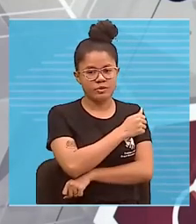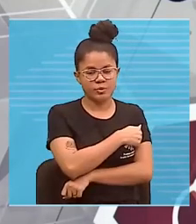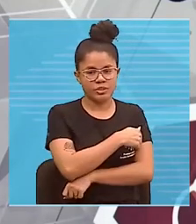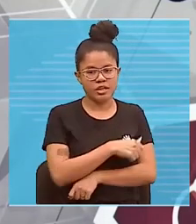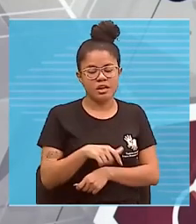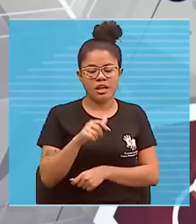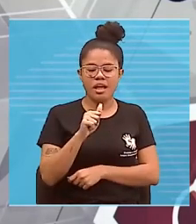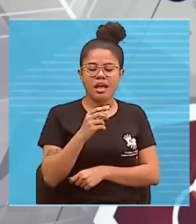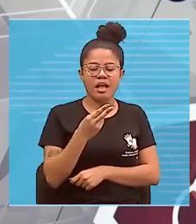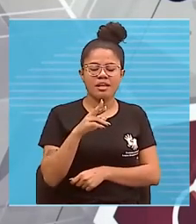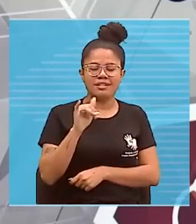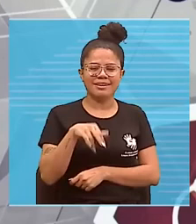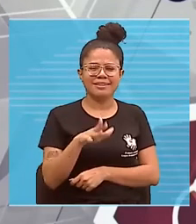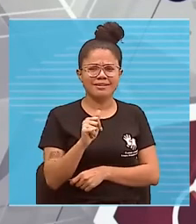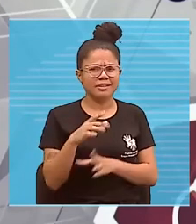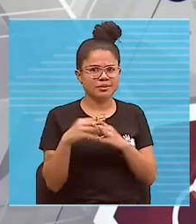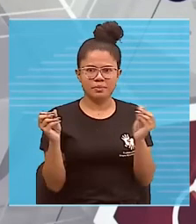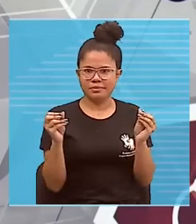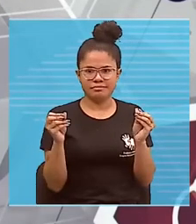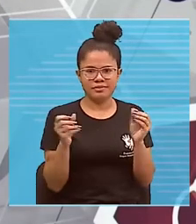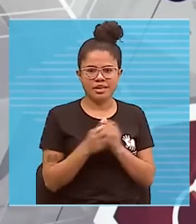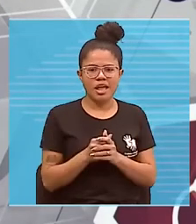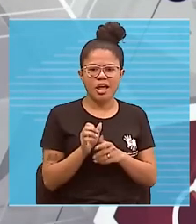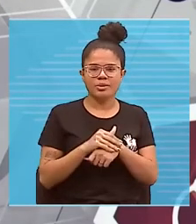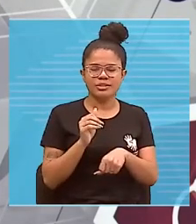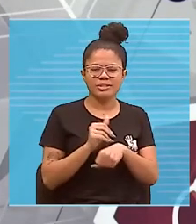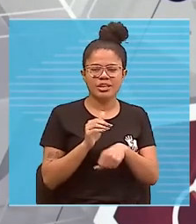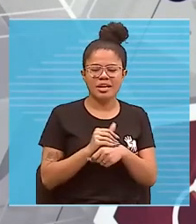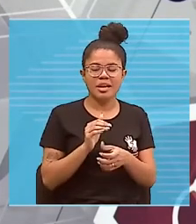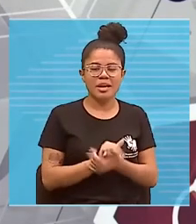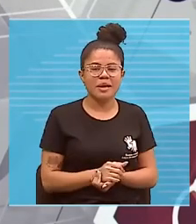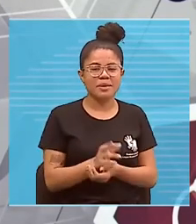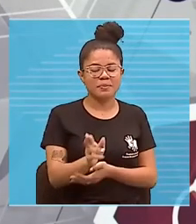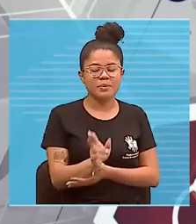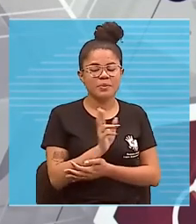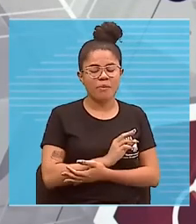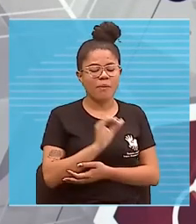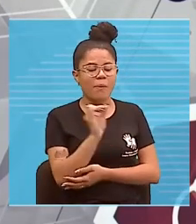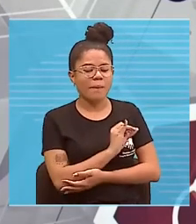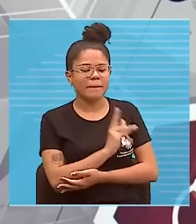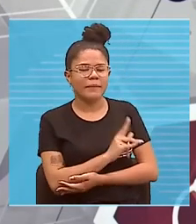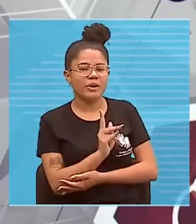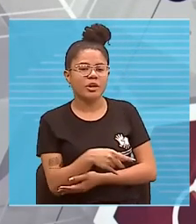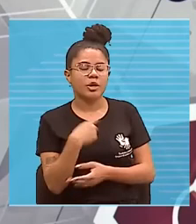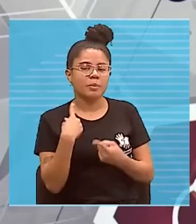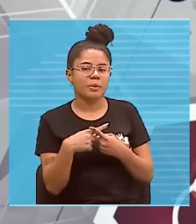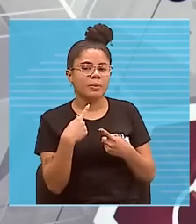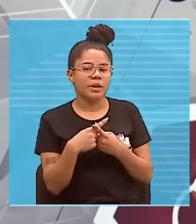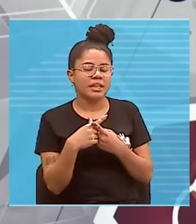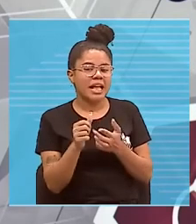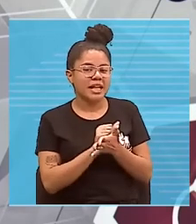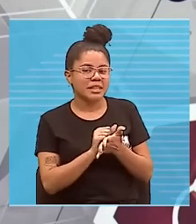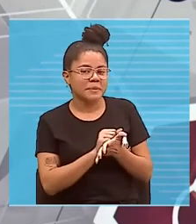ela sumiu Adriana começa a gritar Adriana ele escuta ou e professora é porque eu tava aqui faxinando